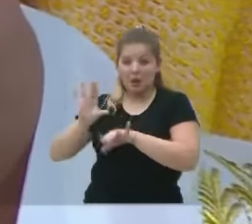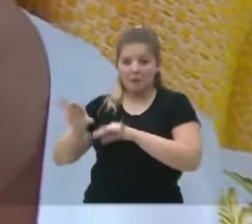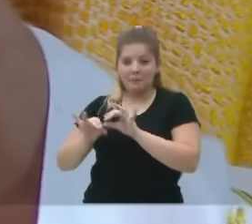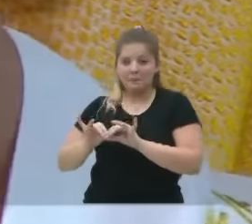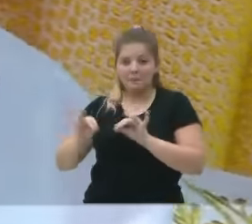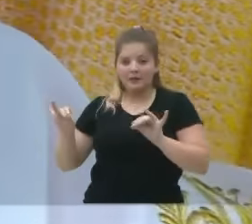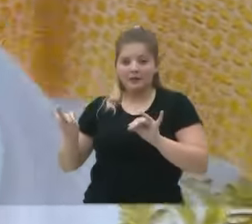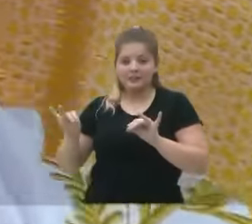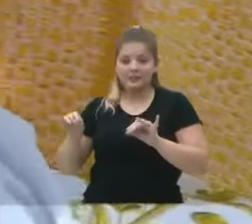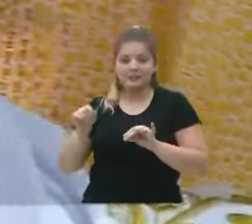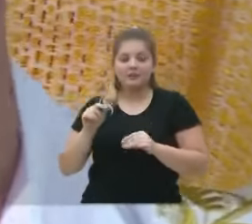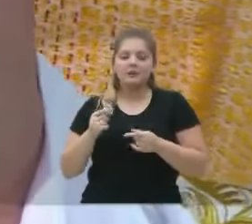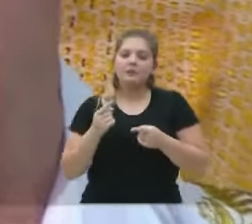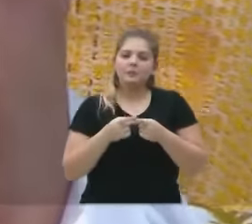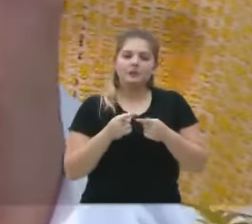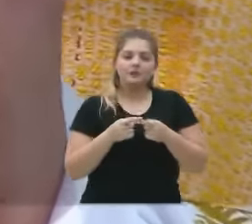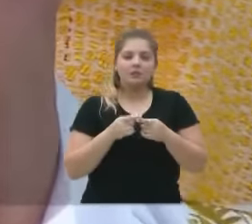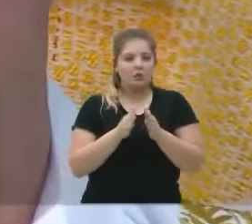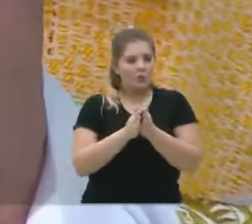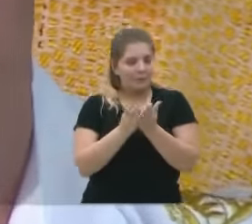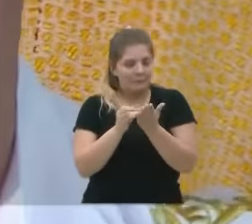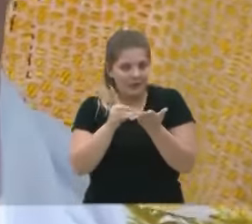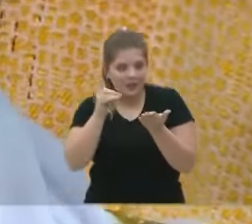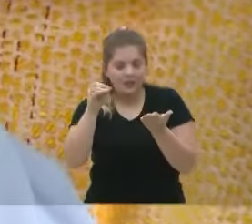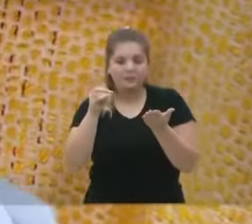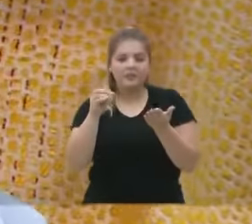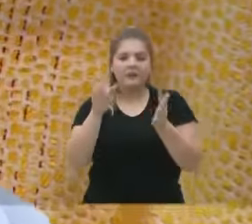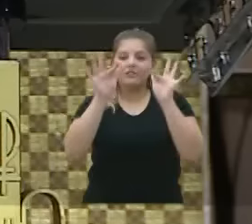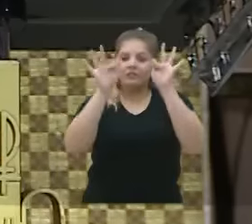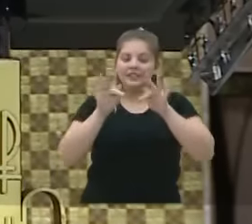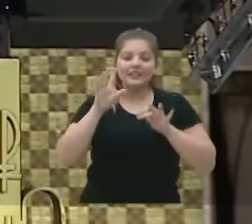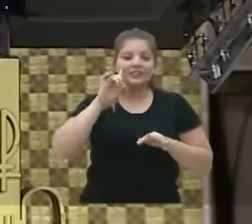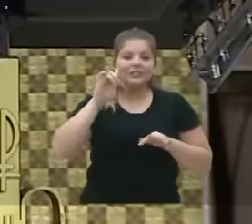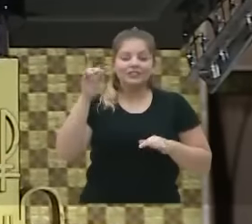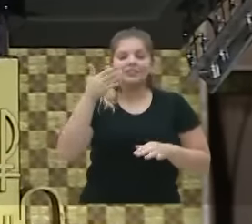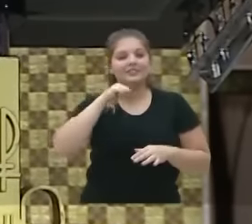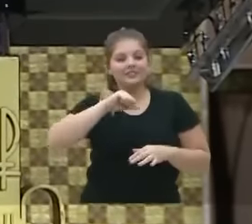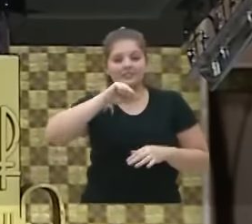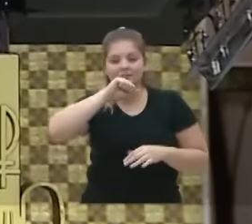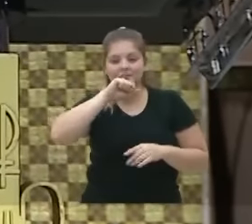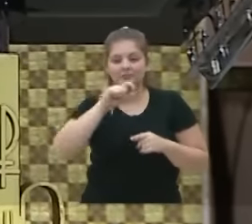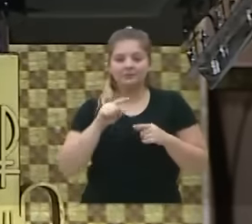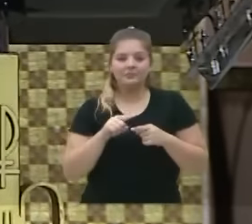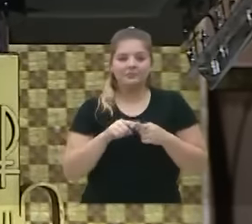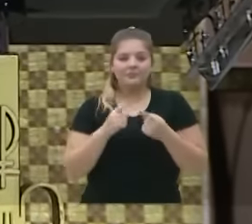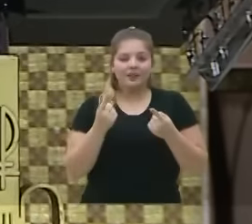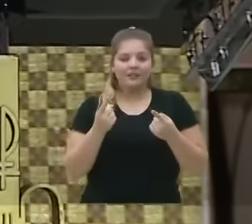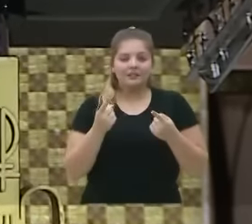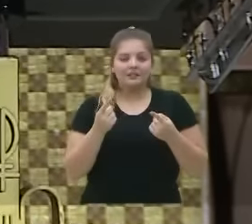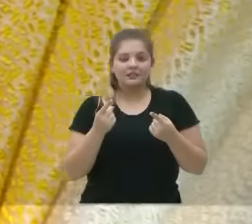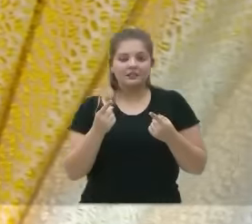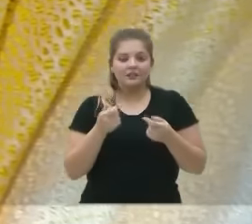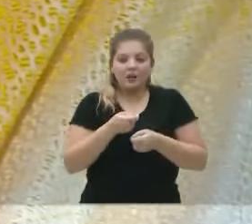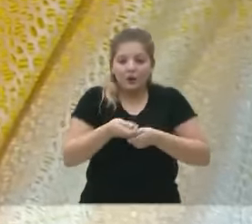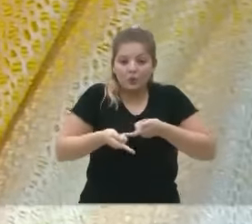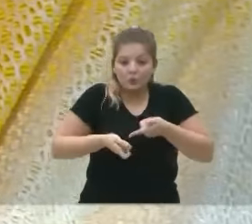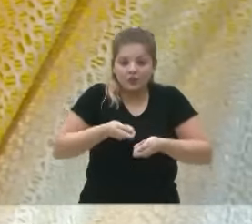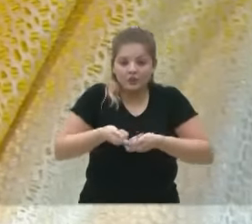colocar na tua Bíblia, que inclusive diz: Feliz Dia das Mães, mas é o